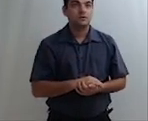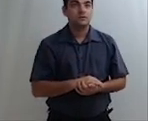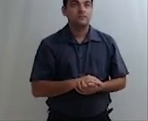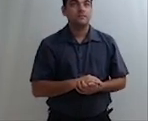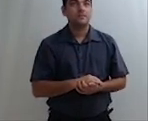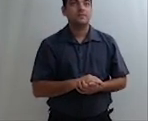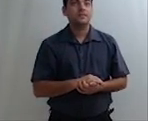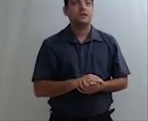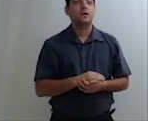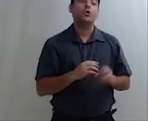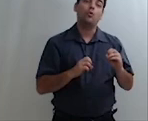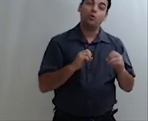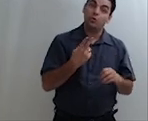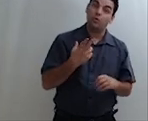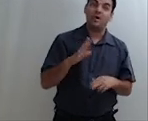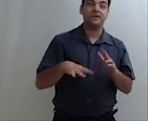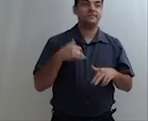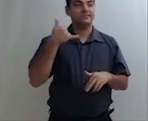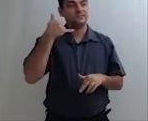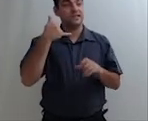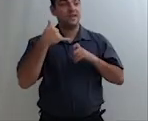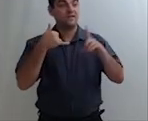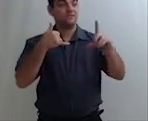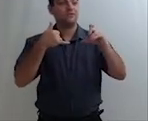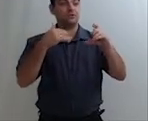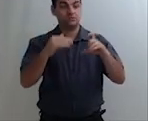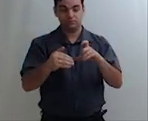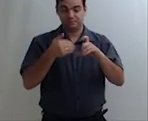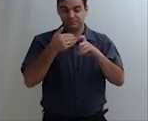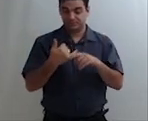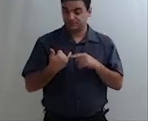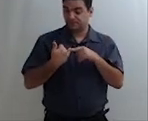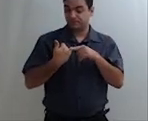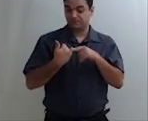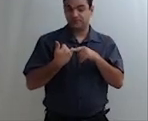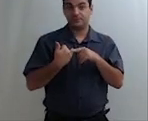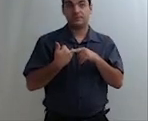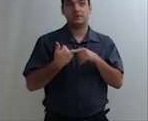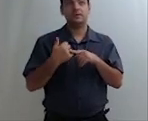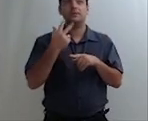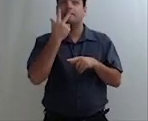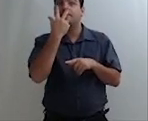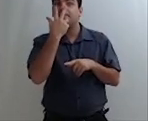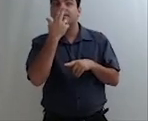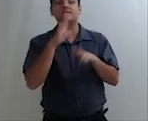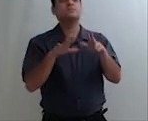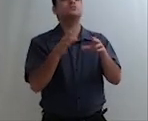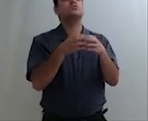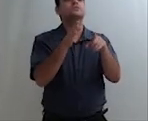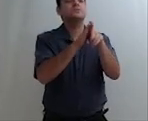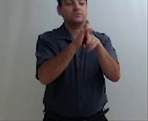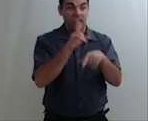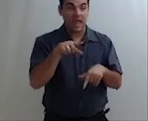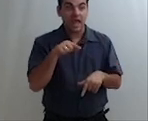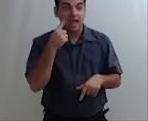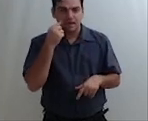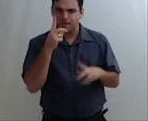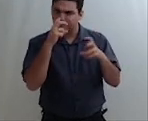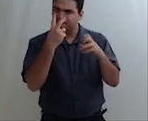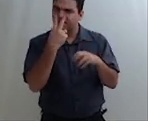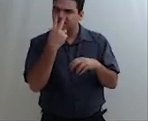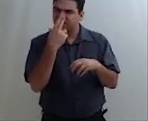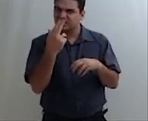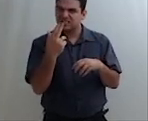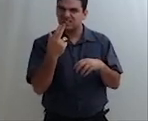recebe no seu celular uma foto vinda de um investigador que quer ajudar que quer fazer um bom trabalho com a pergunta de se